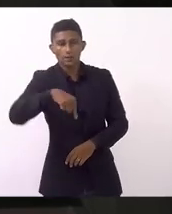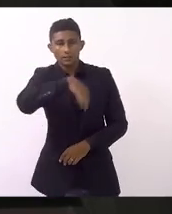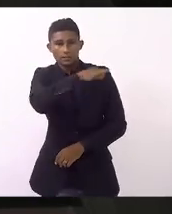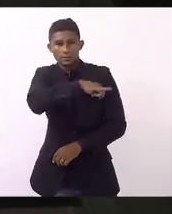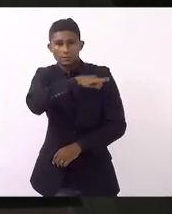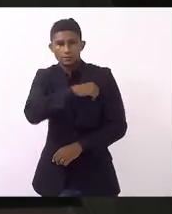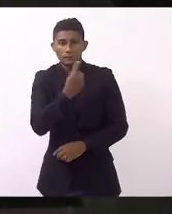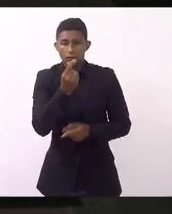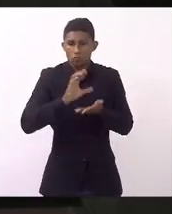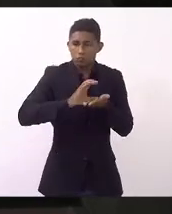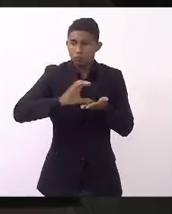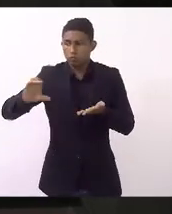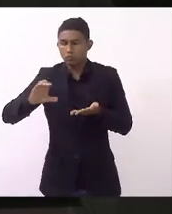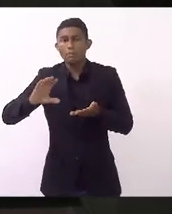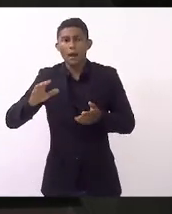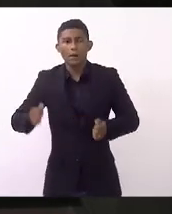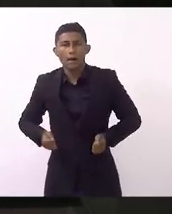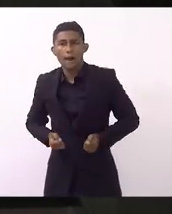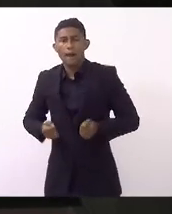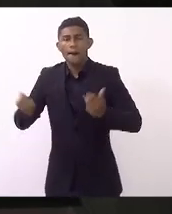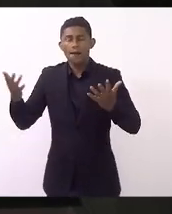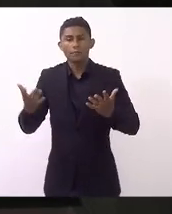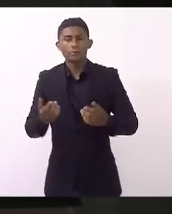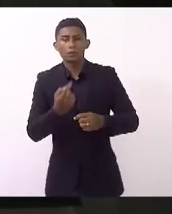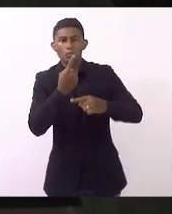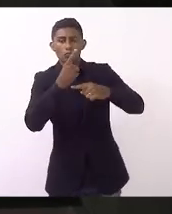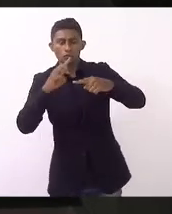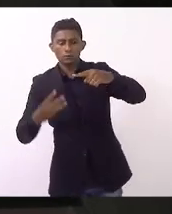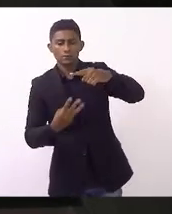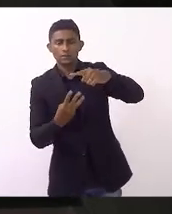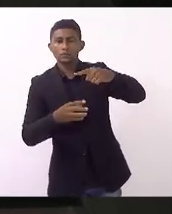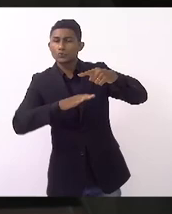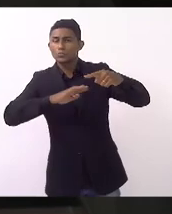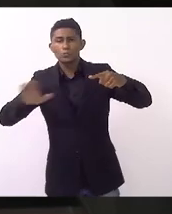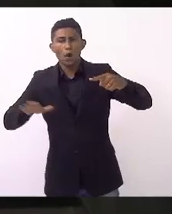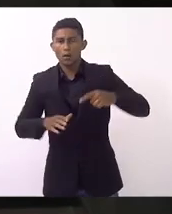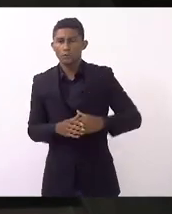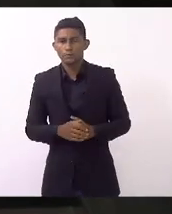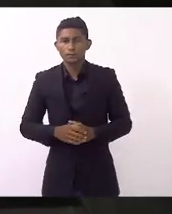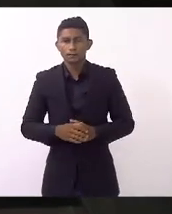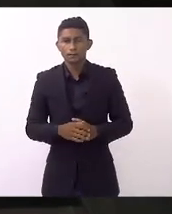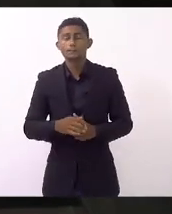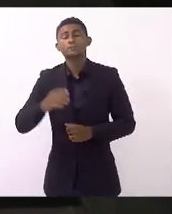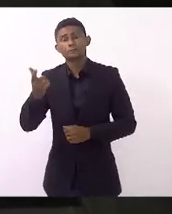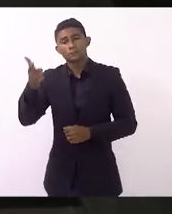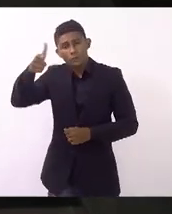essa rubrica, e gastou cerca de um terço apenas. E mais.